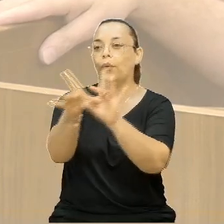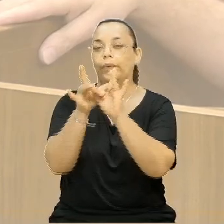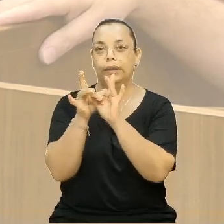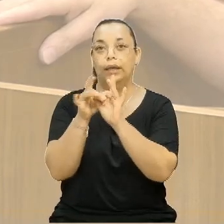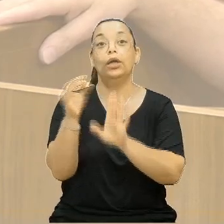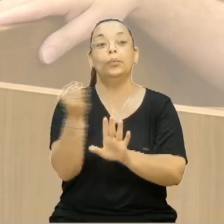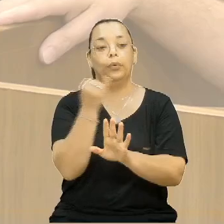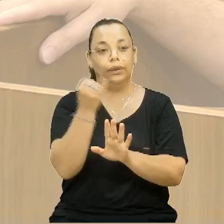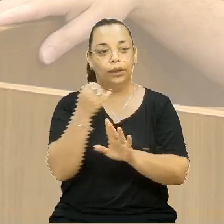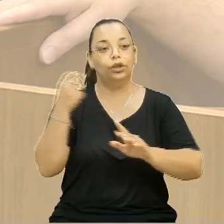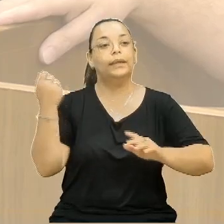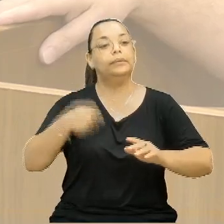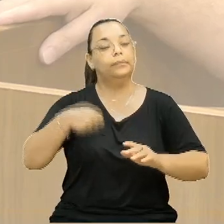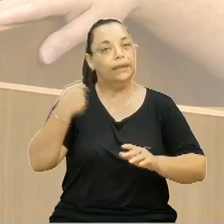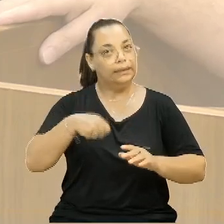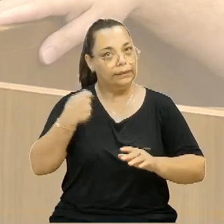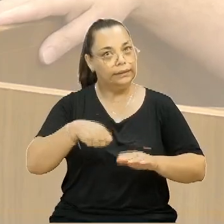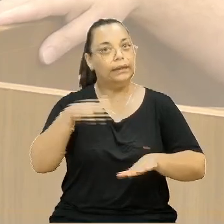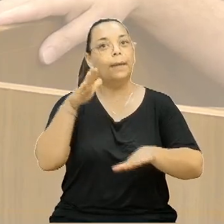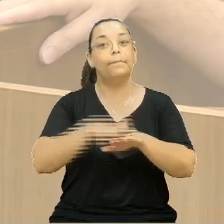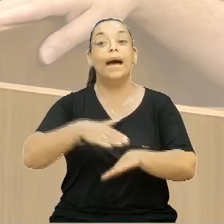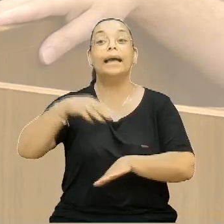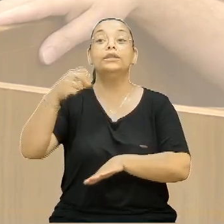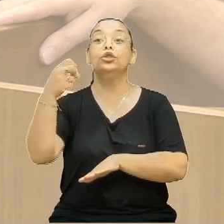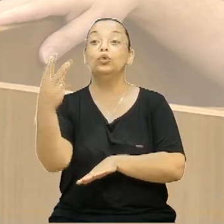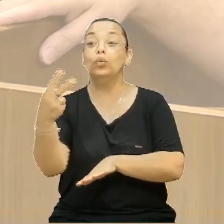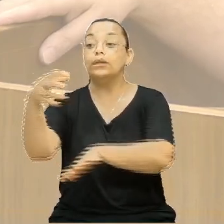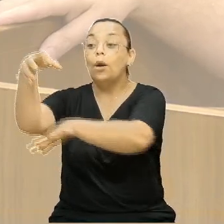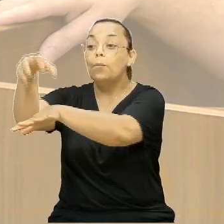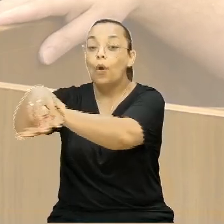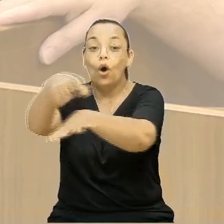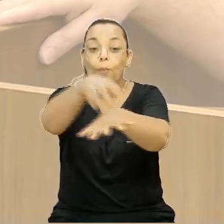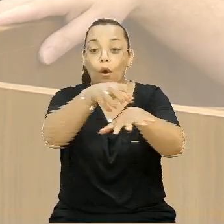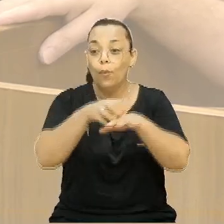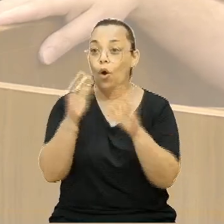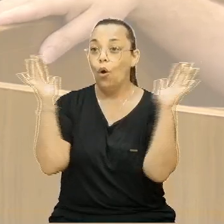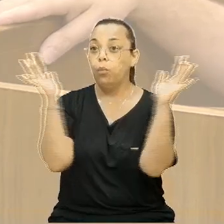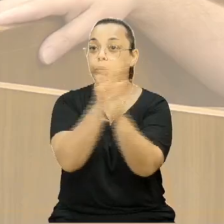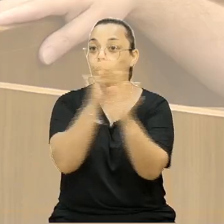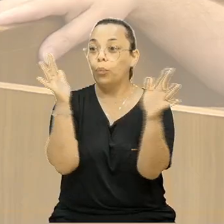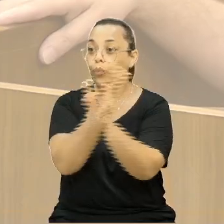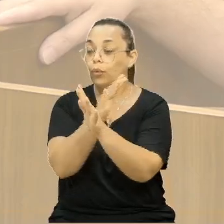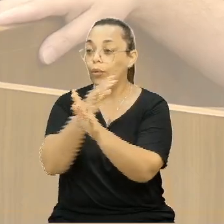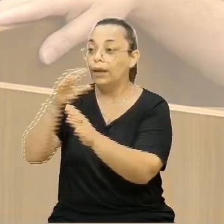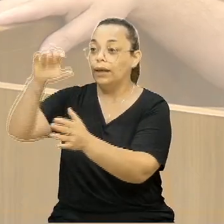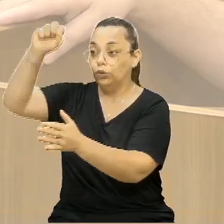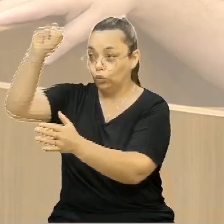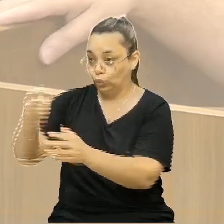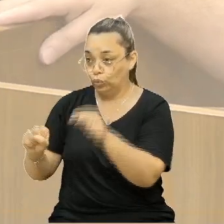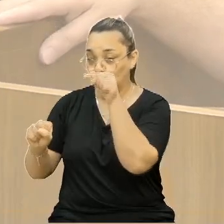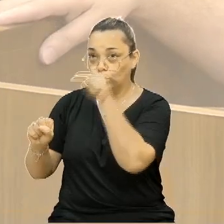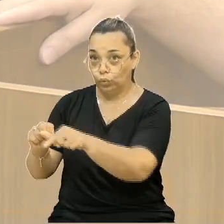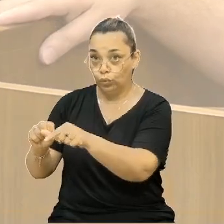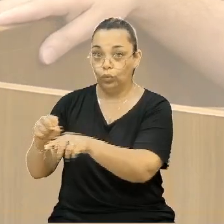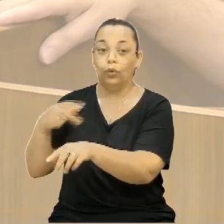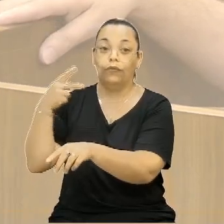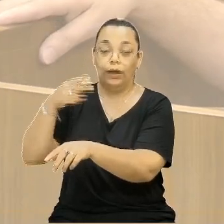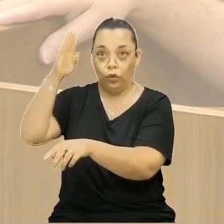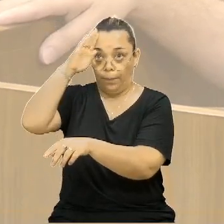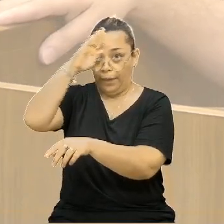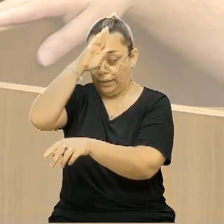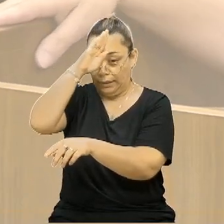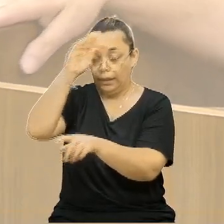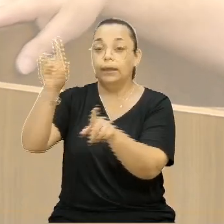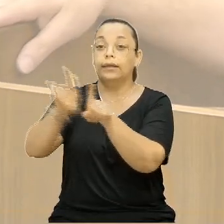mas no mínimo a gente precisa de mais 2 estações de transbordo, tanto na região sul do vereador Bressan,